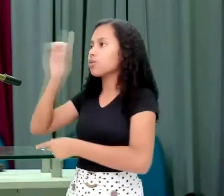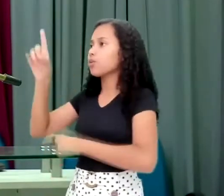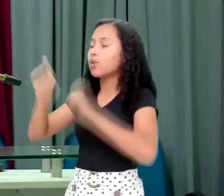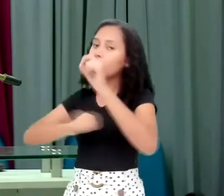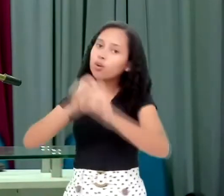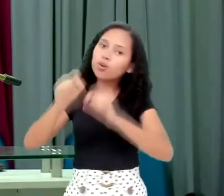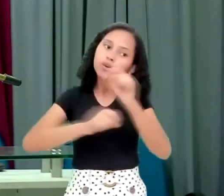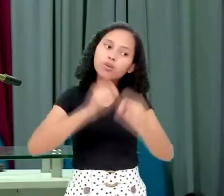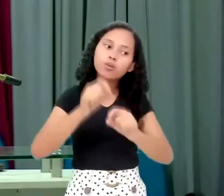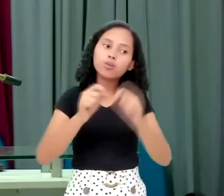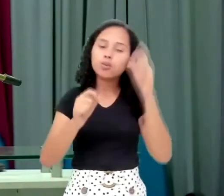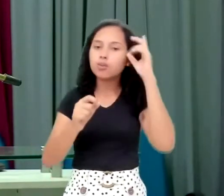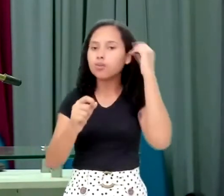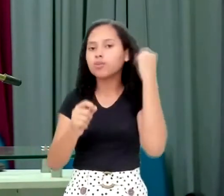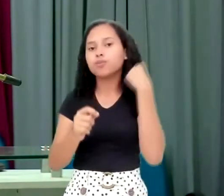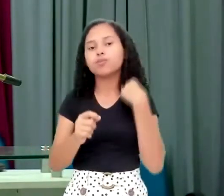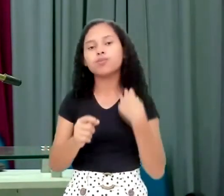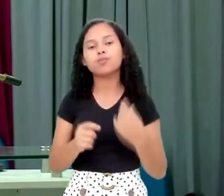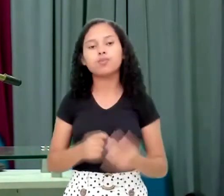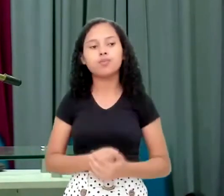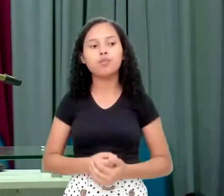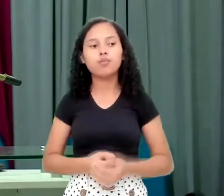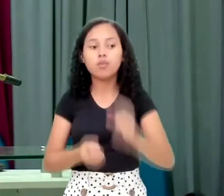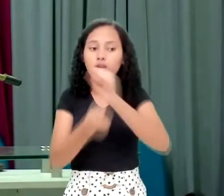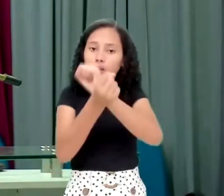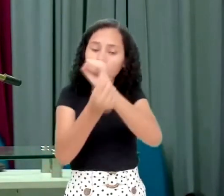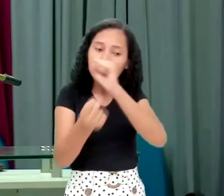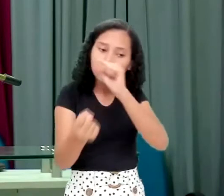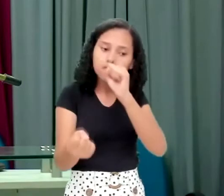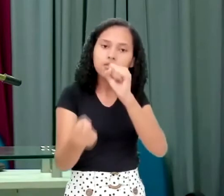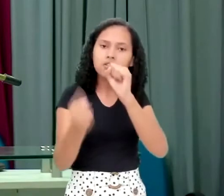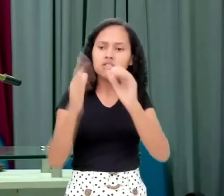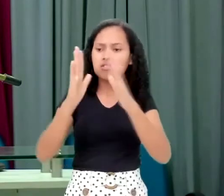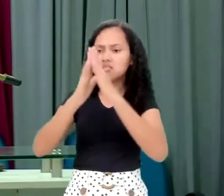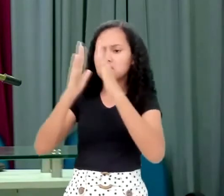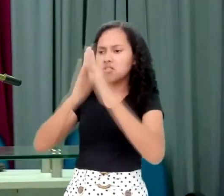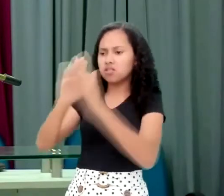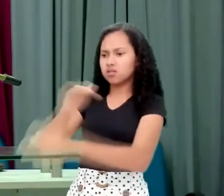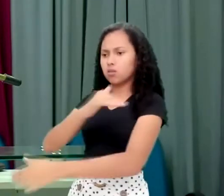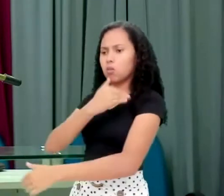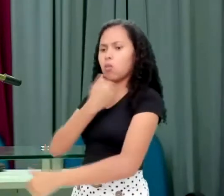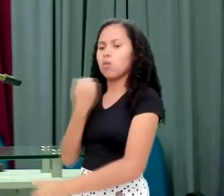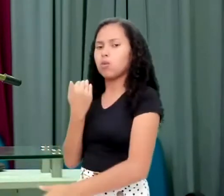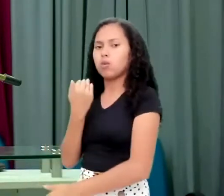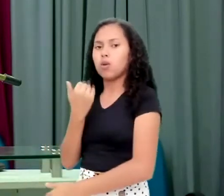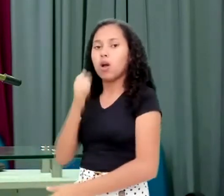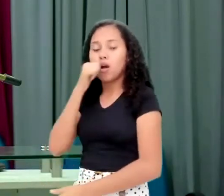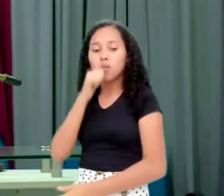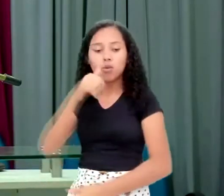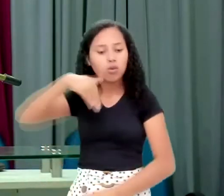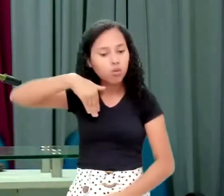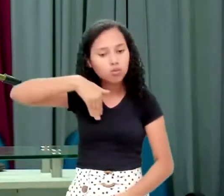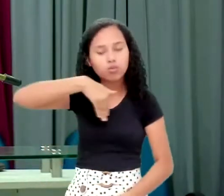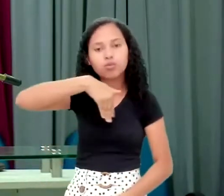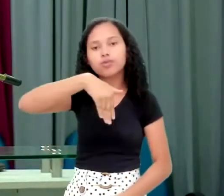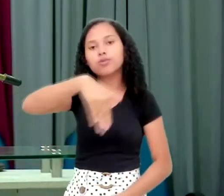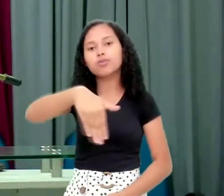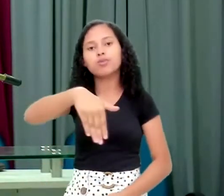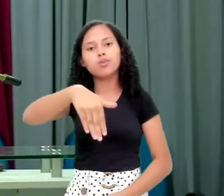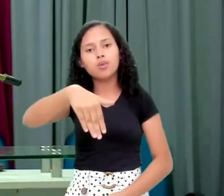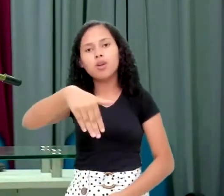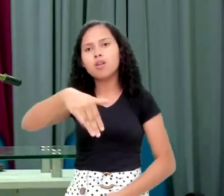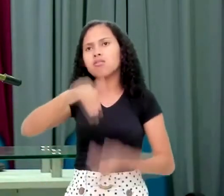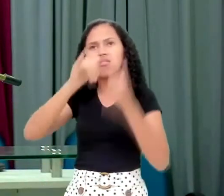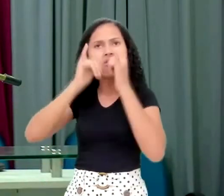Senhor tinha dito, para livrar a sua casa da morte. E ela continua fazendo a sua defesa.